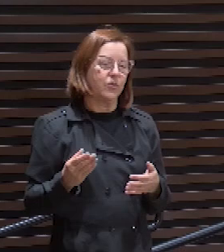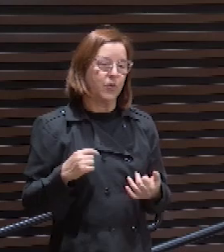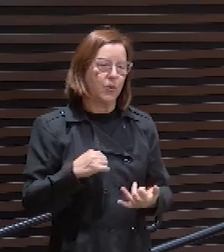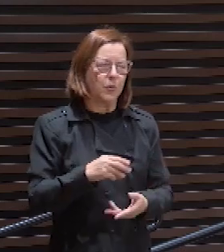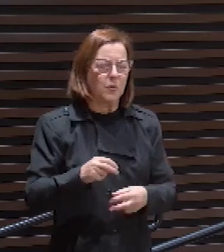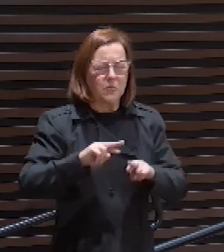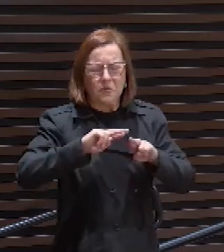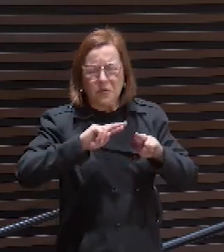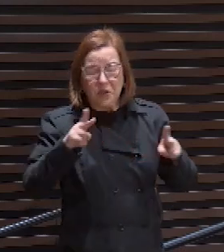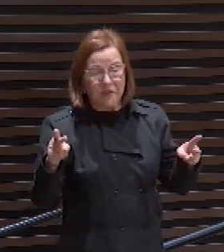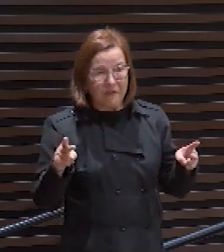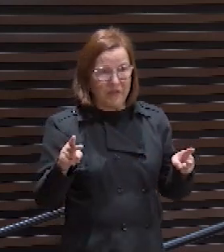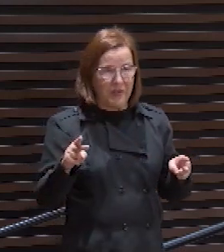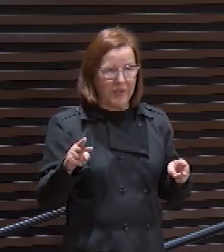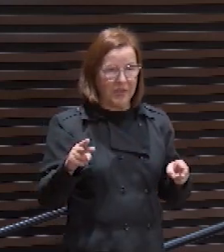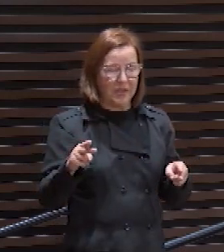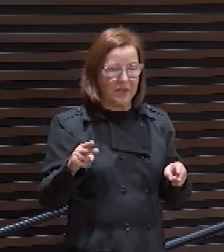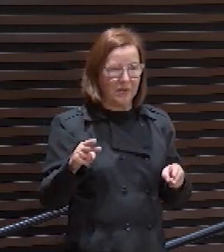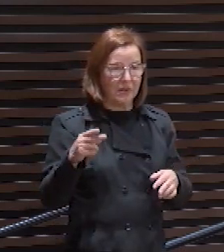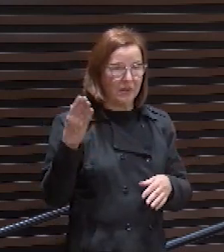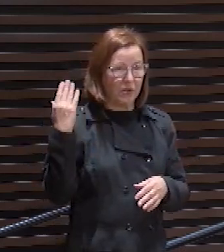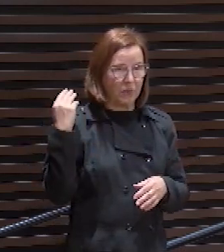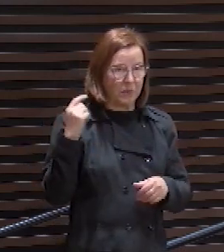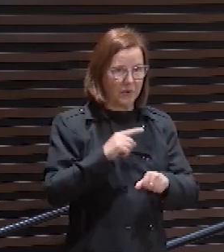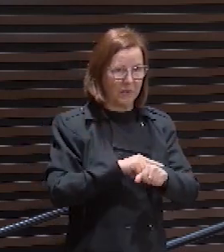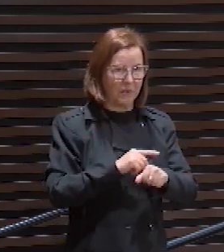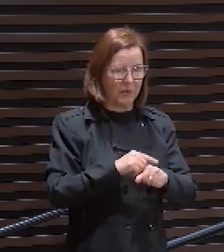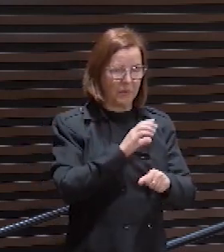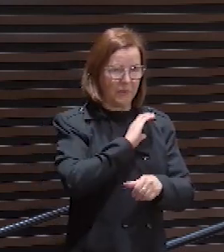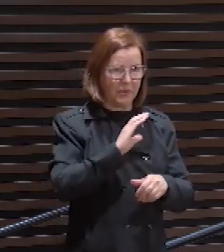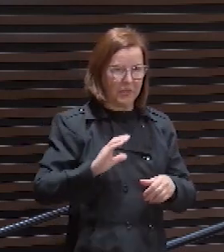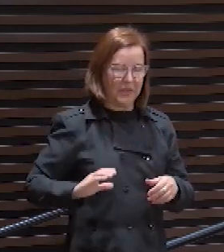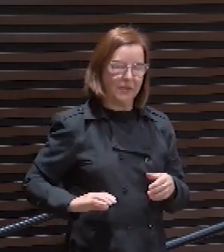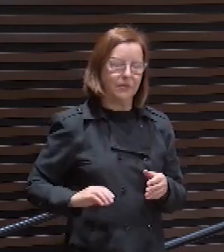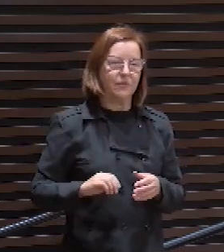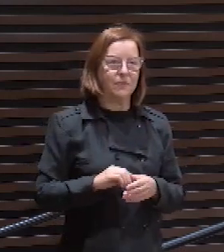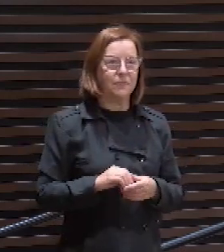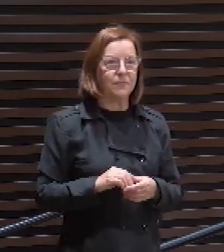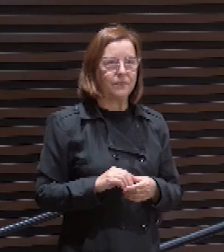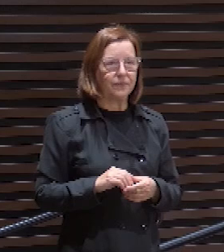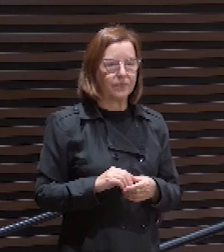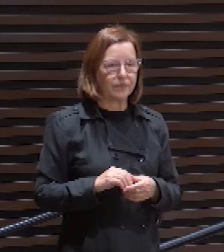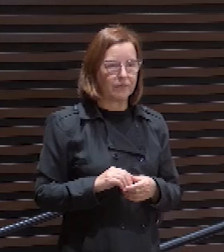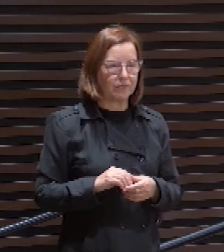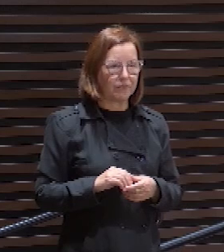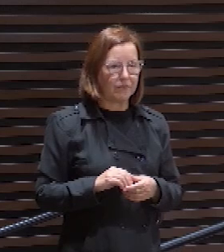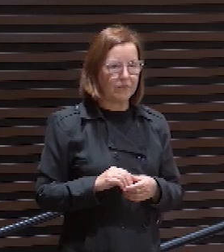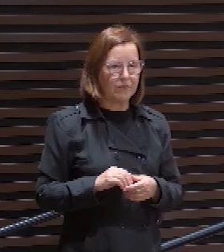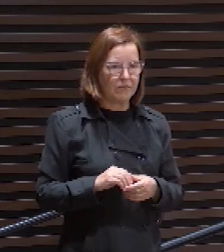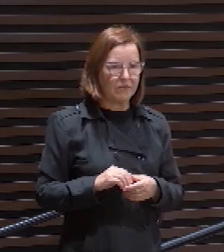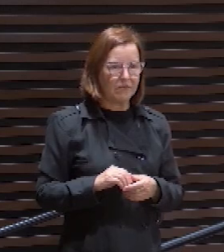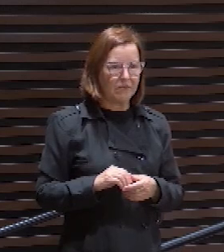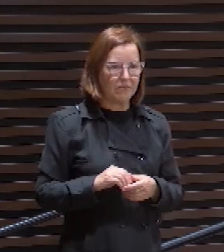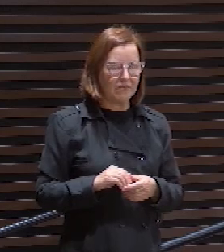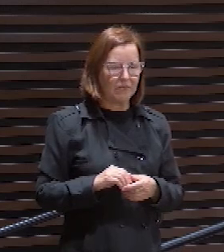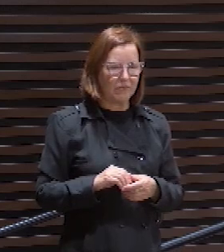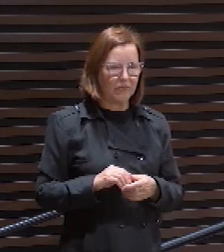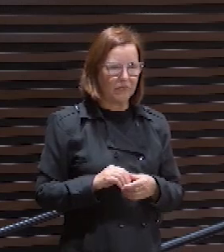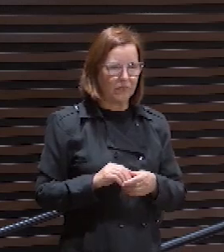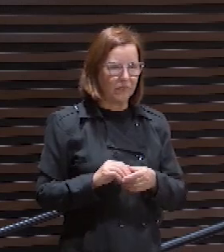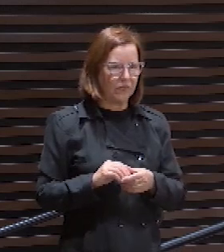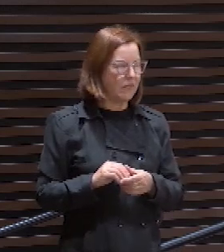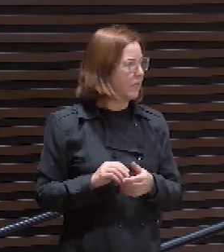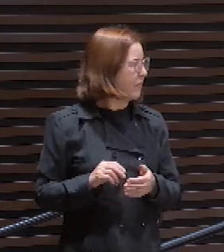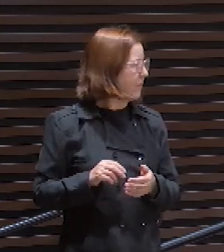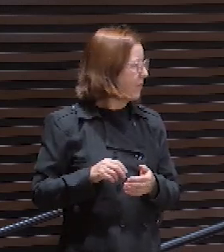época de Cristo, e também da época pós-Cristo, no século 1, 2 e 3. Porque apesar de ainda em alguns locais do mundo o Evangelho ser um